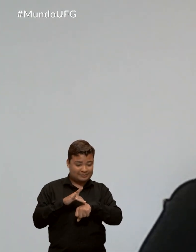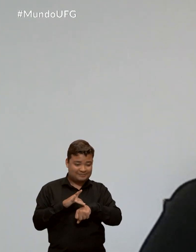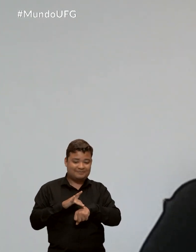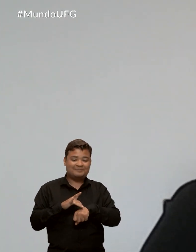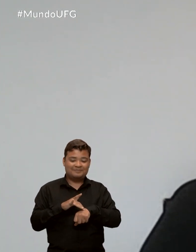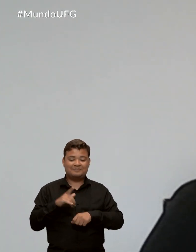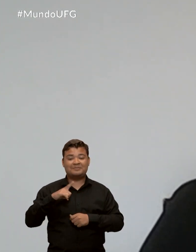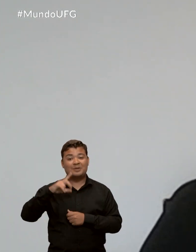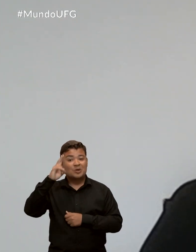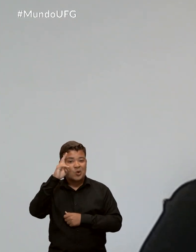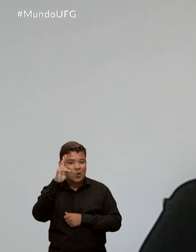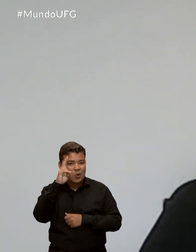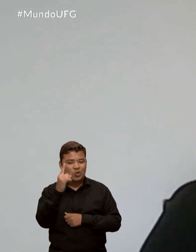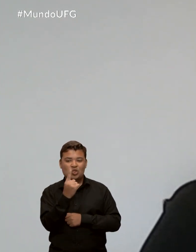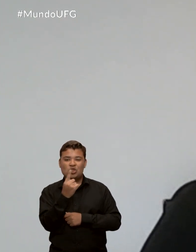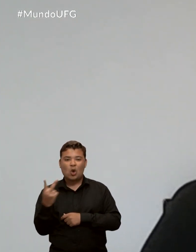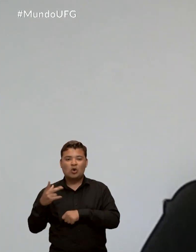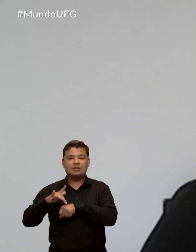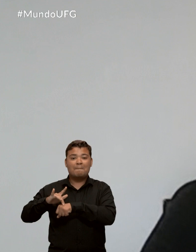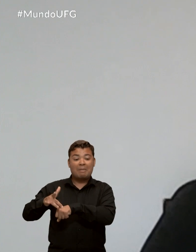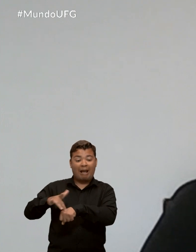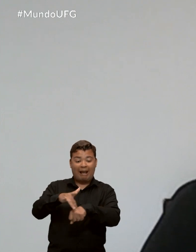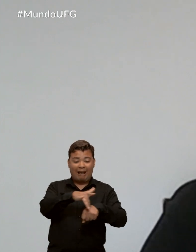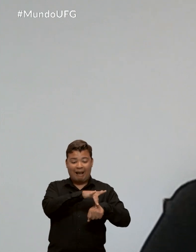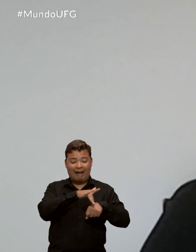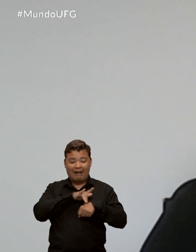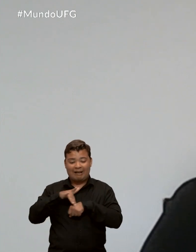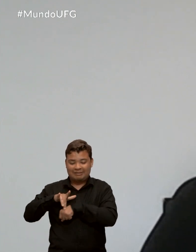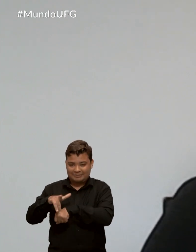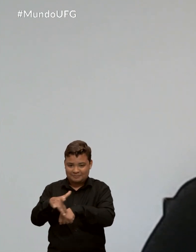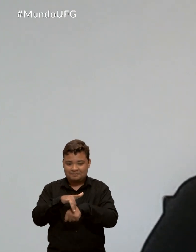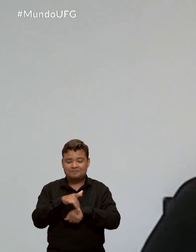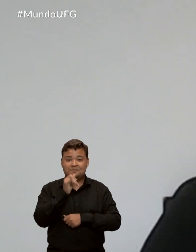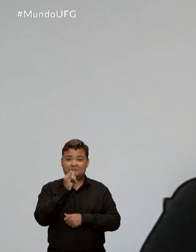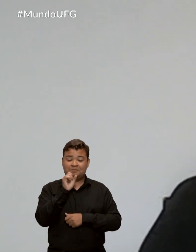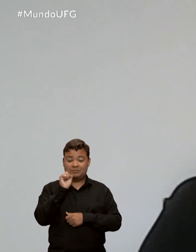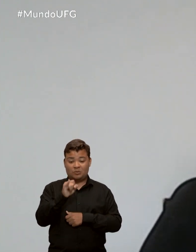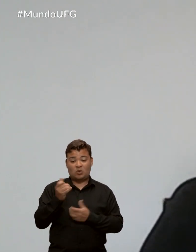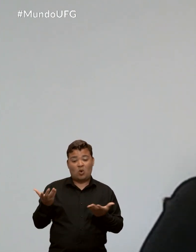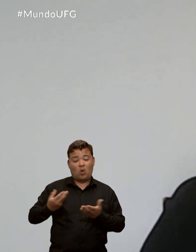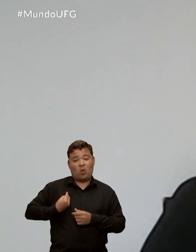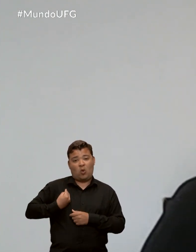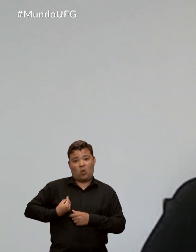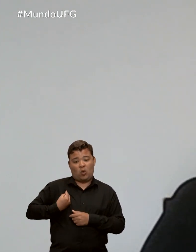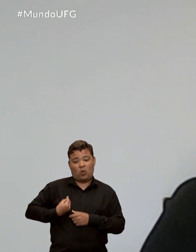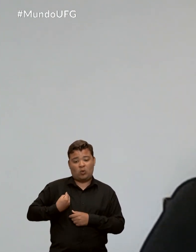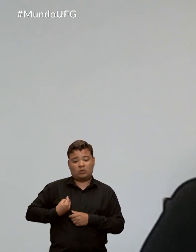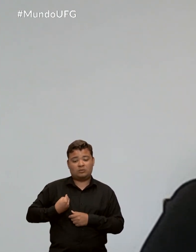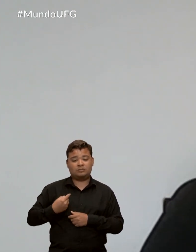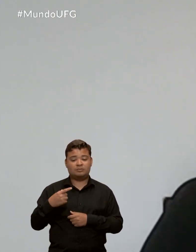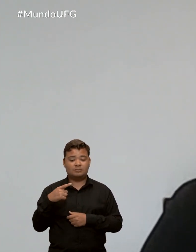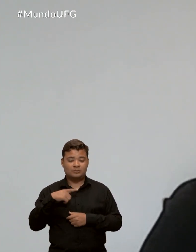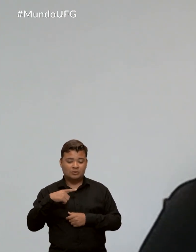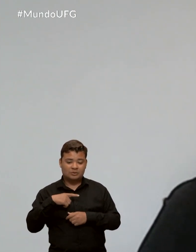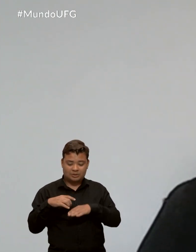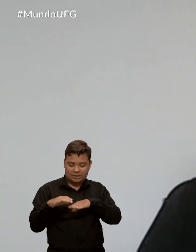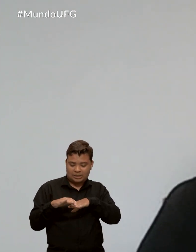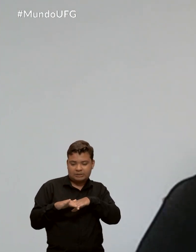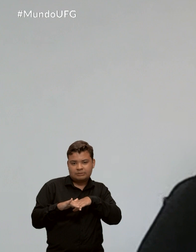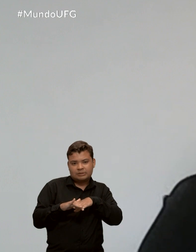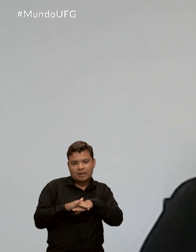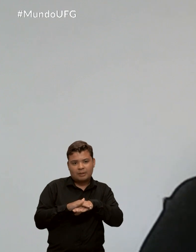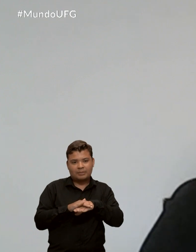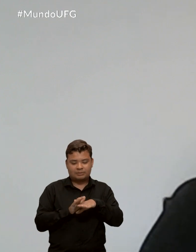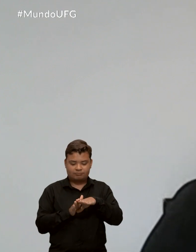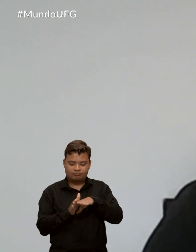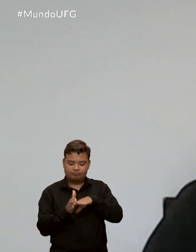tenho conta as 12 bailarinas. As 12 bailarinas, se fosse hoje, seria uma sapatilha de ponta,